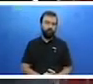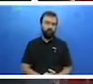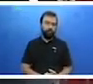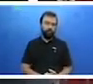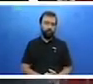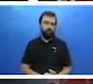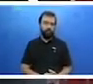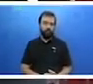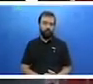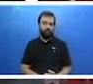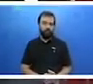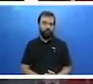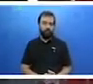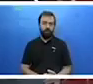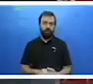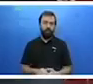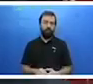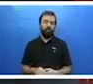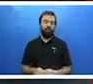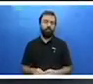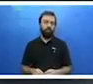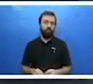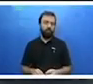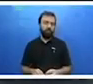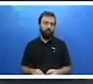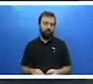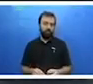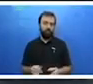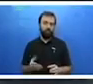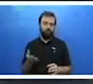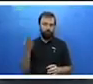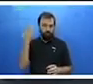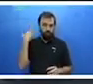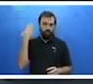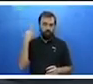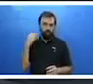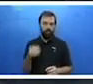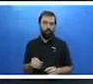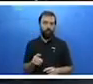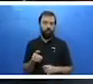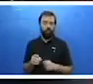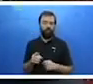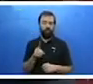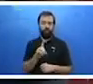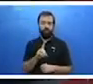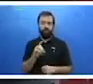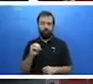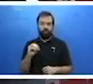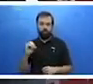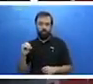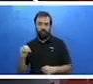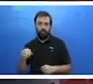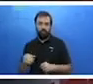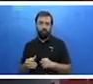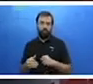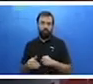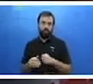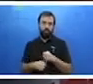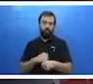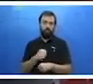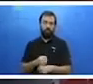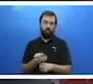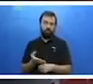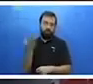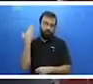Já estudaram, sabem que há um século atrás, quer dizer, mais de 100 anos atrás, as pessoas